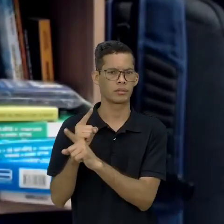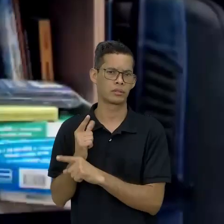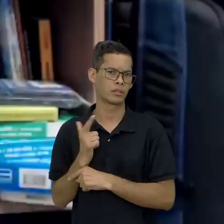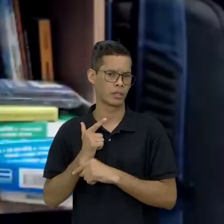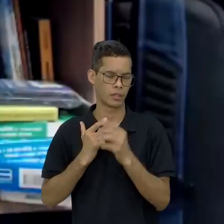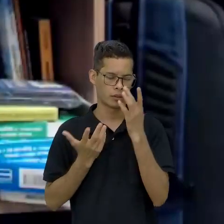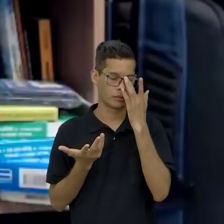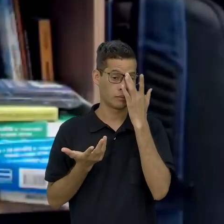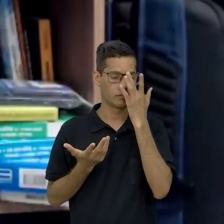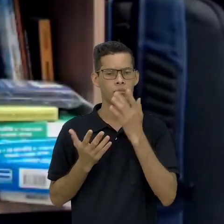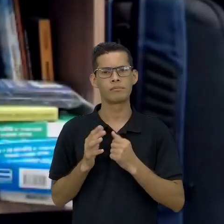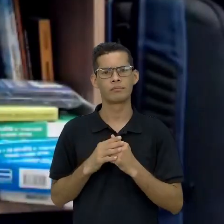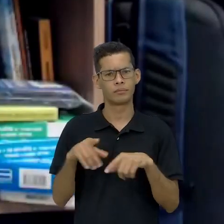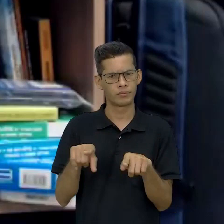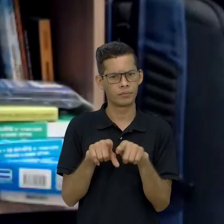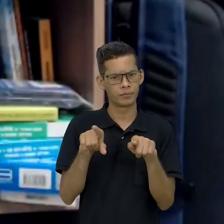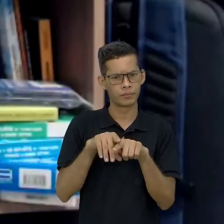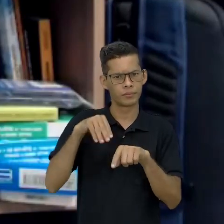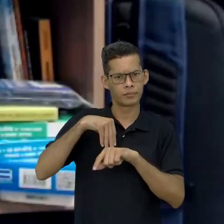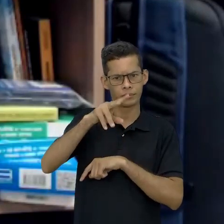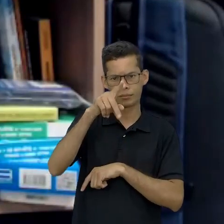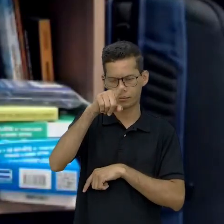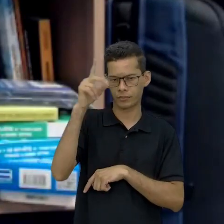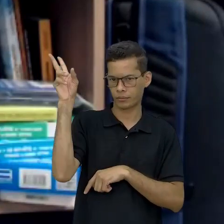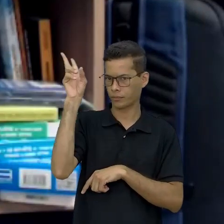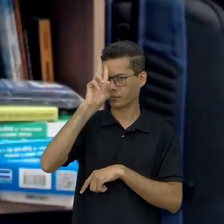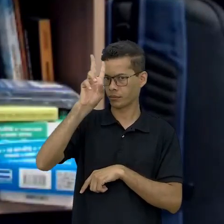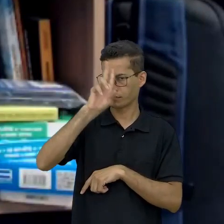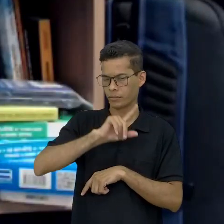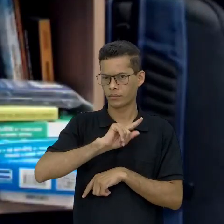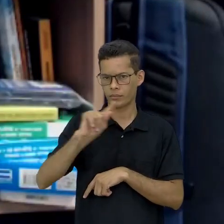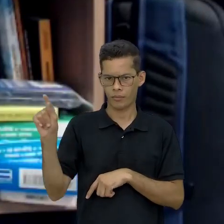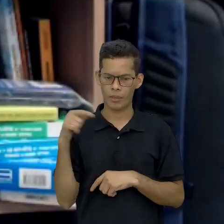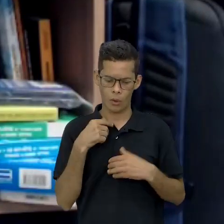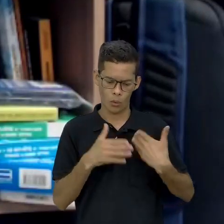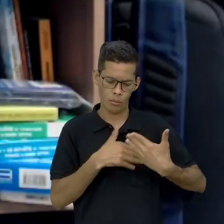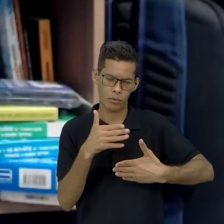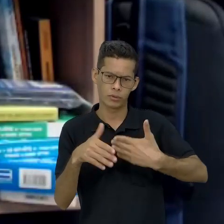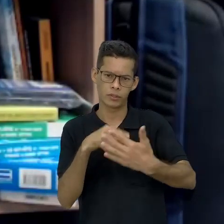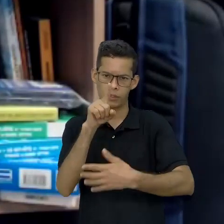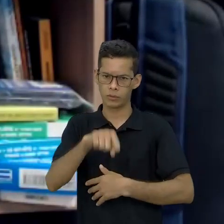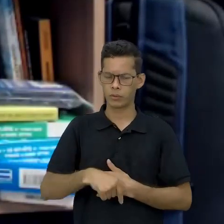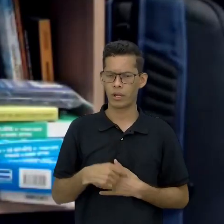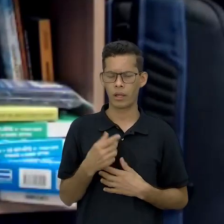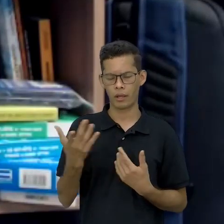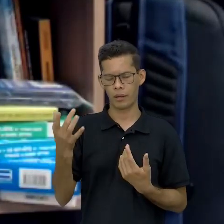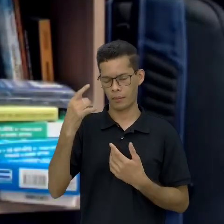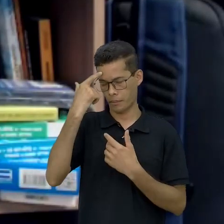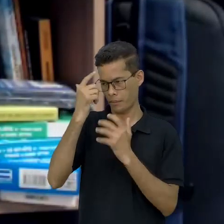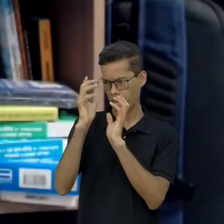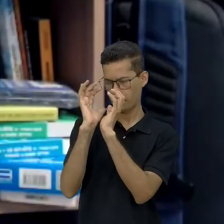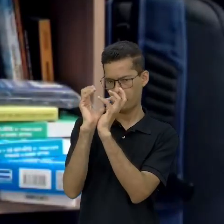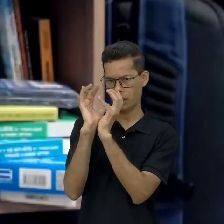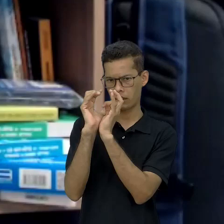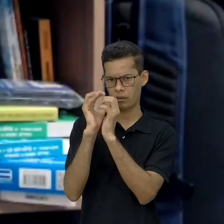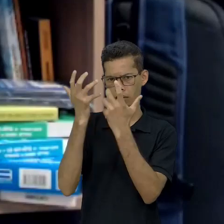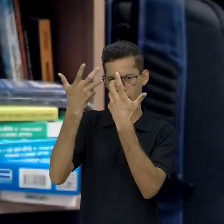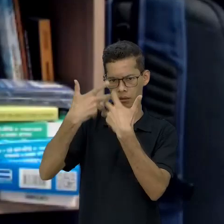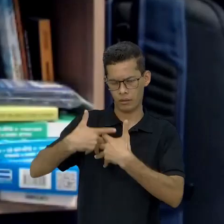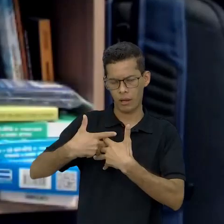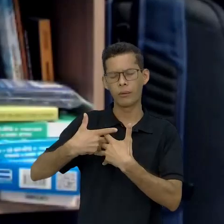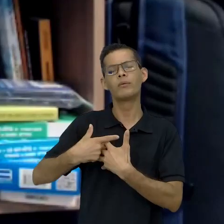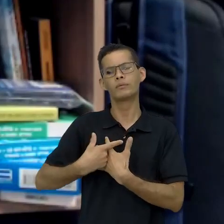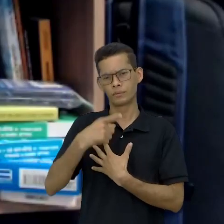Bom, cabe lembrar que o processo ele é físico, né? Ele é mental. Se ele é mental, né? Ele